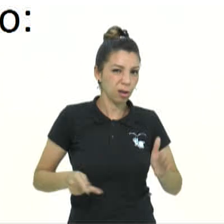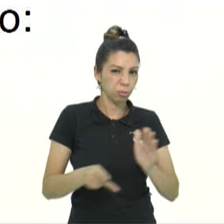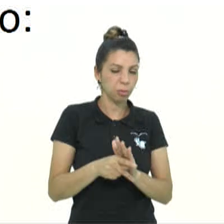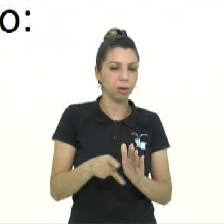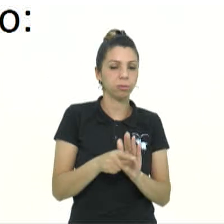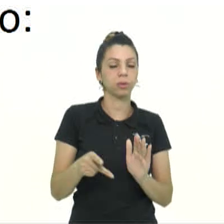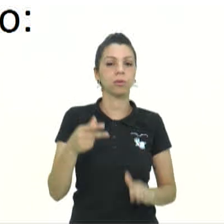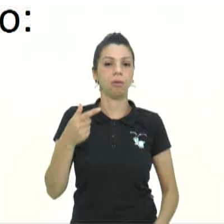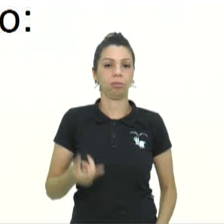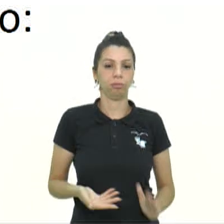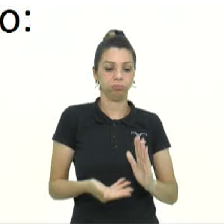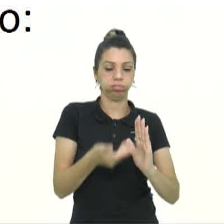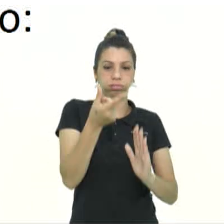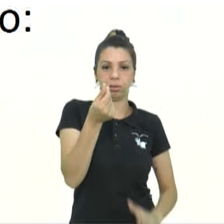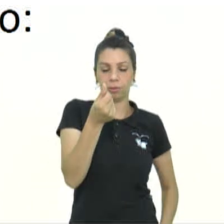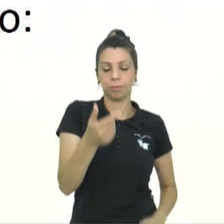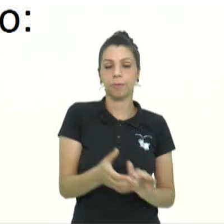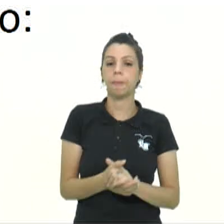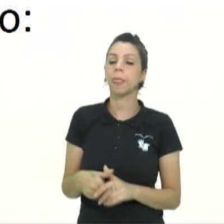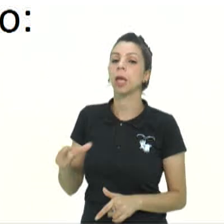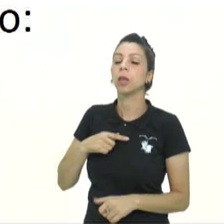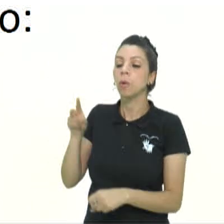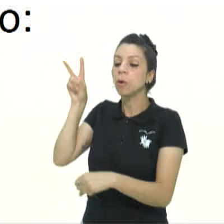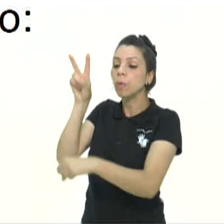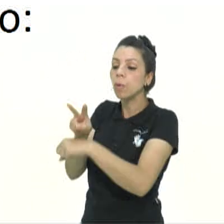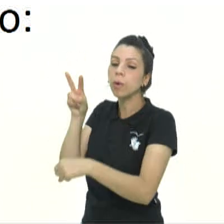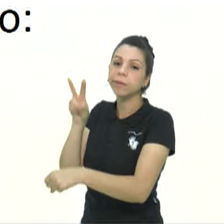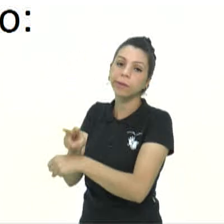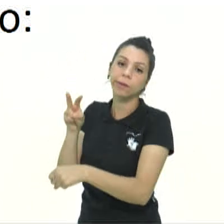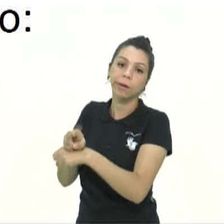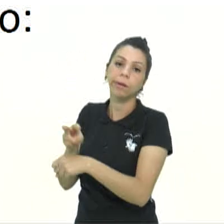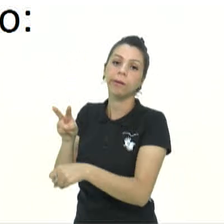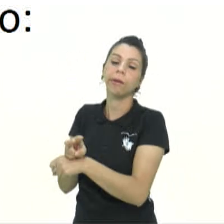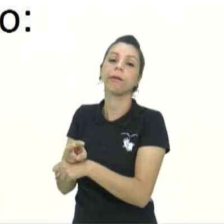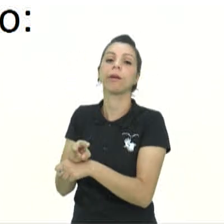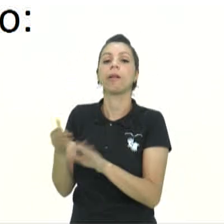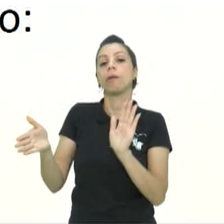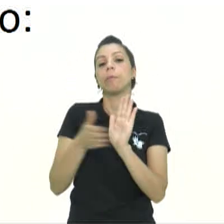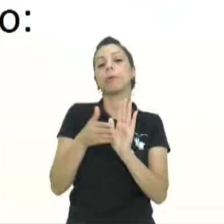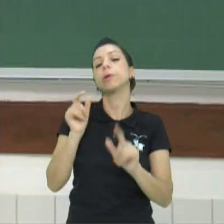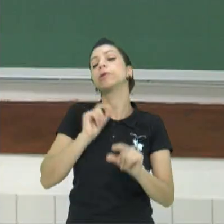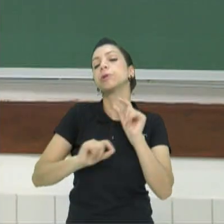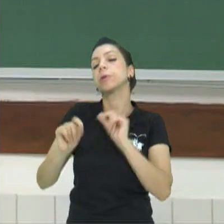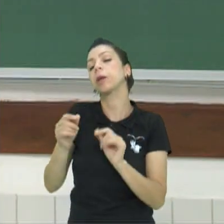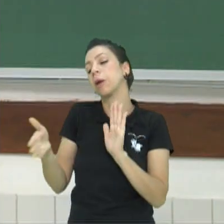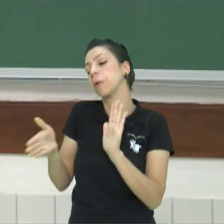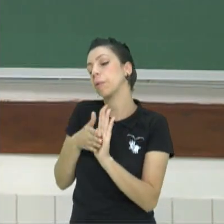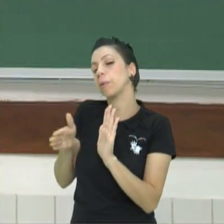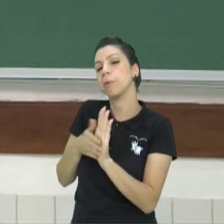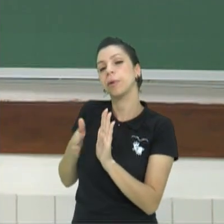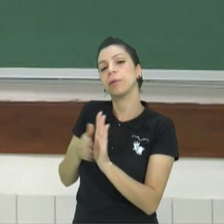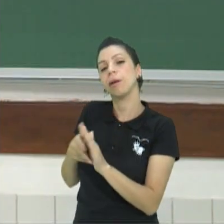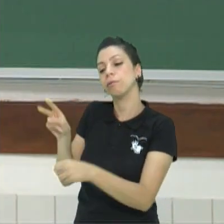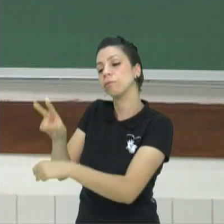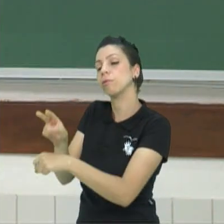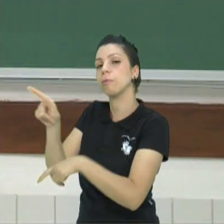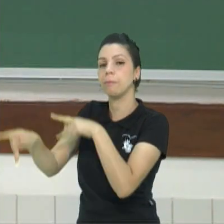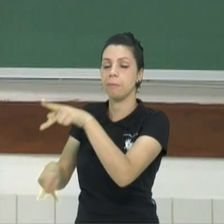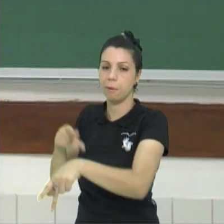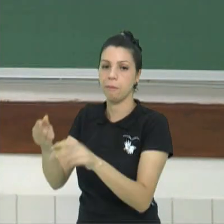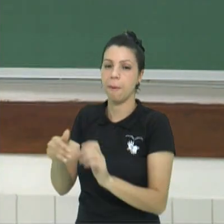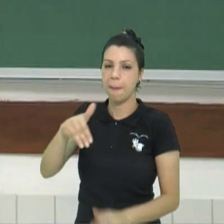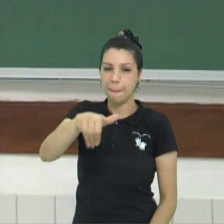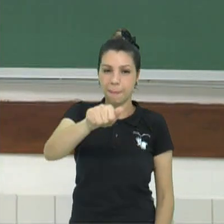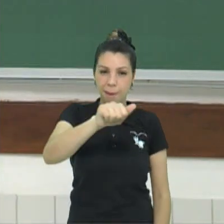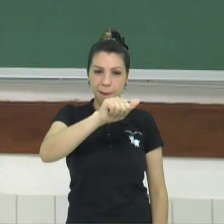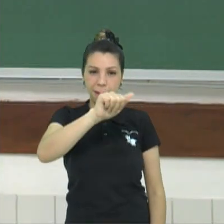de marajás, o protetor dos descamisados. Vamos explicar esses termos aí. Marajás era como